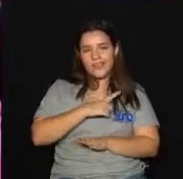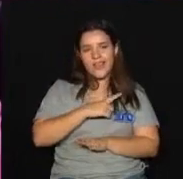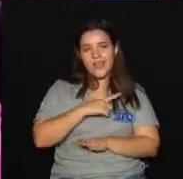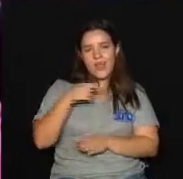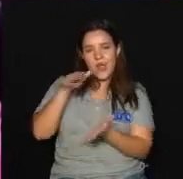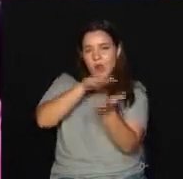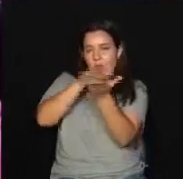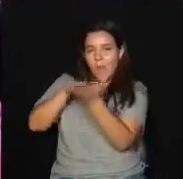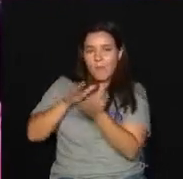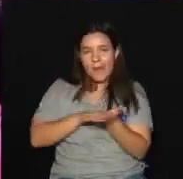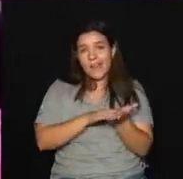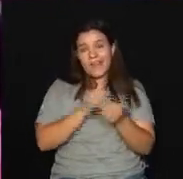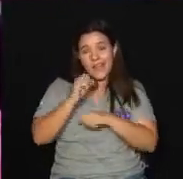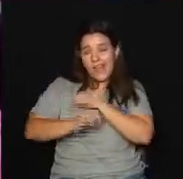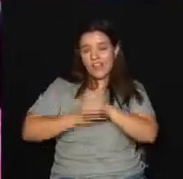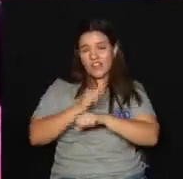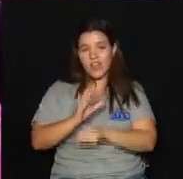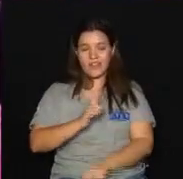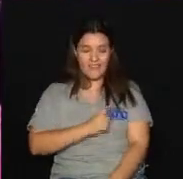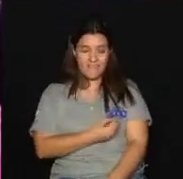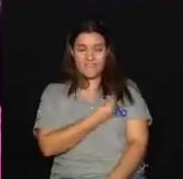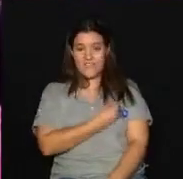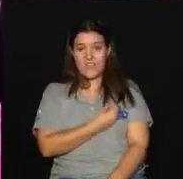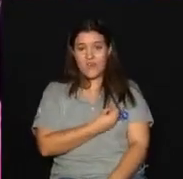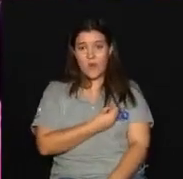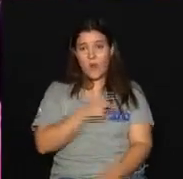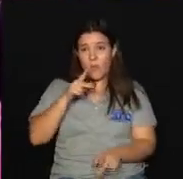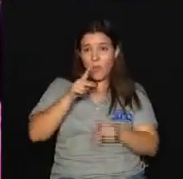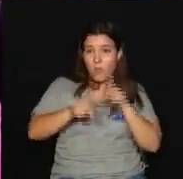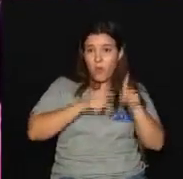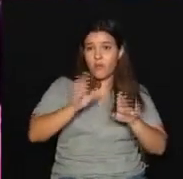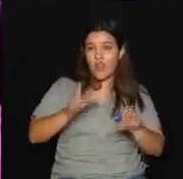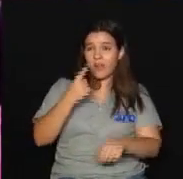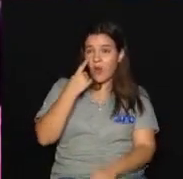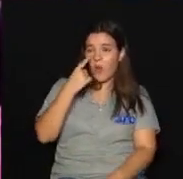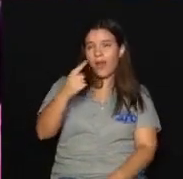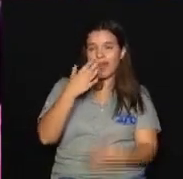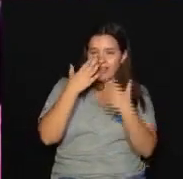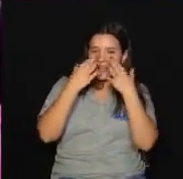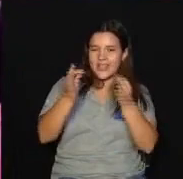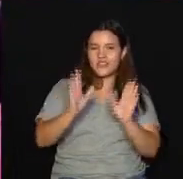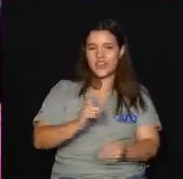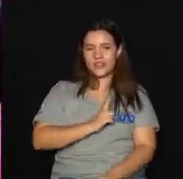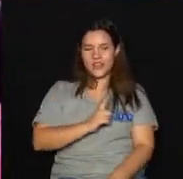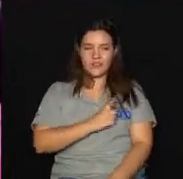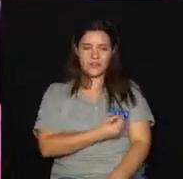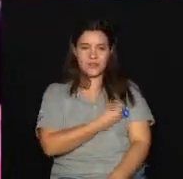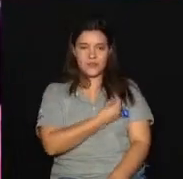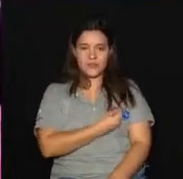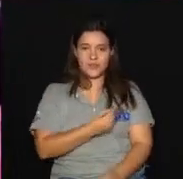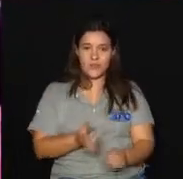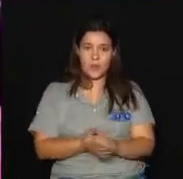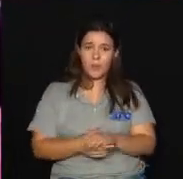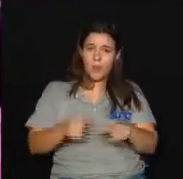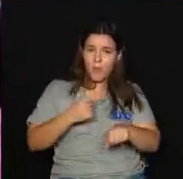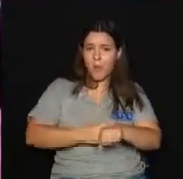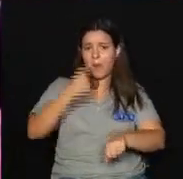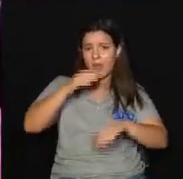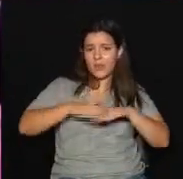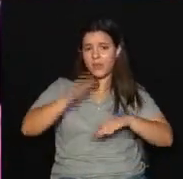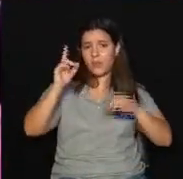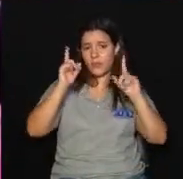ajustada para esse momento. A máquina, vamos pensar o seguinte, o momento mais